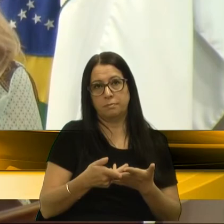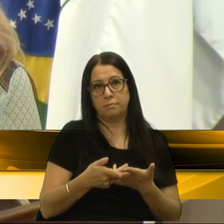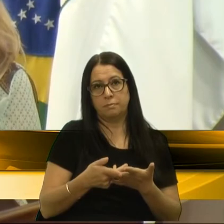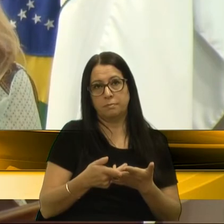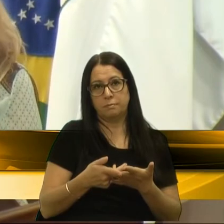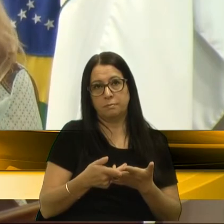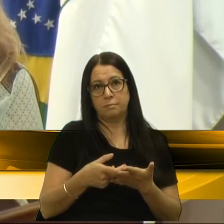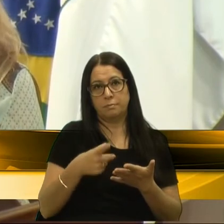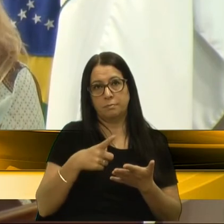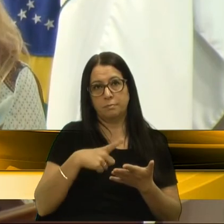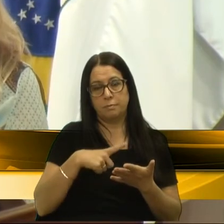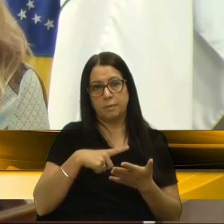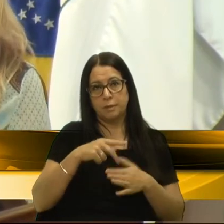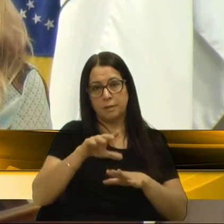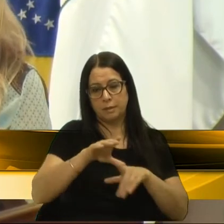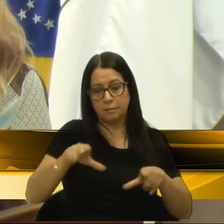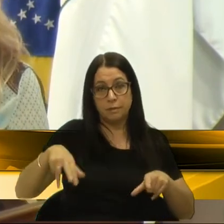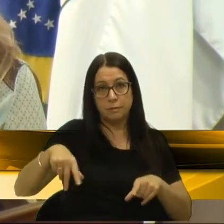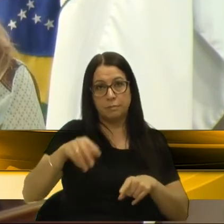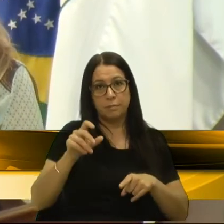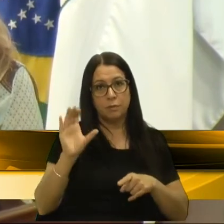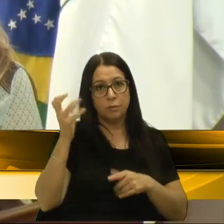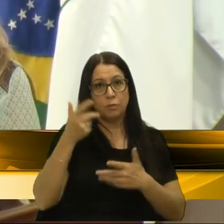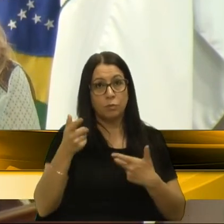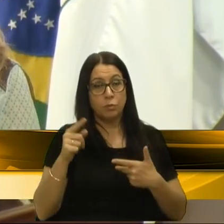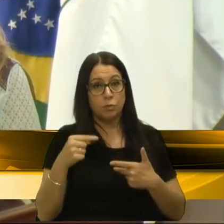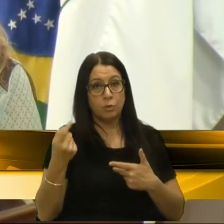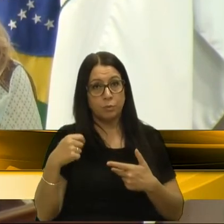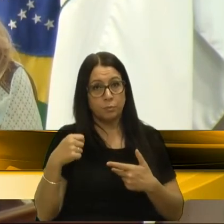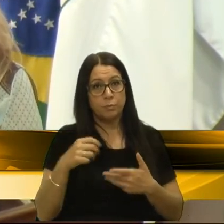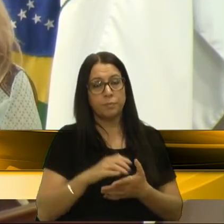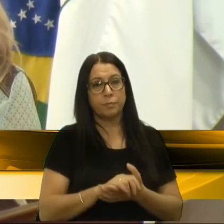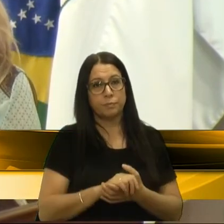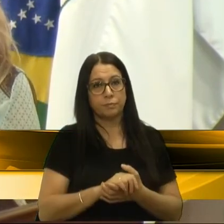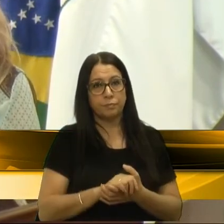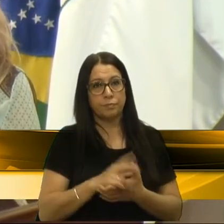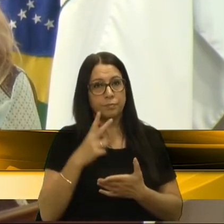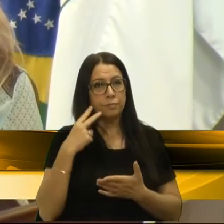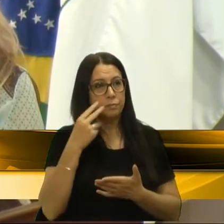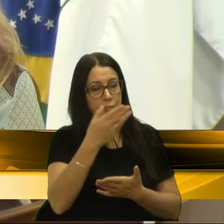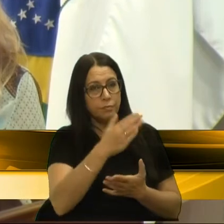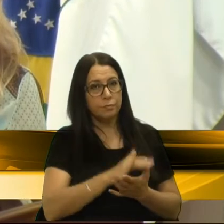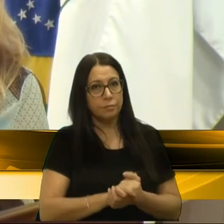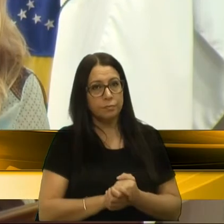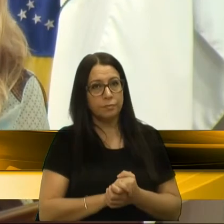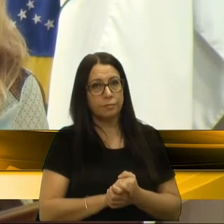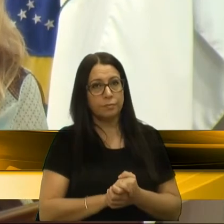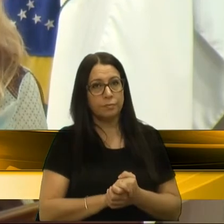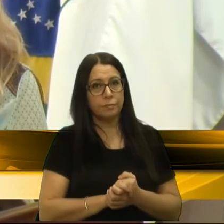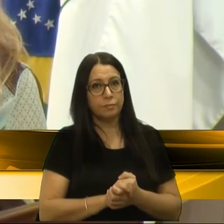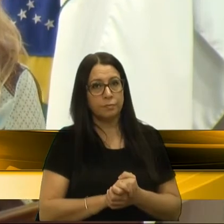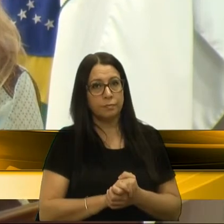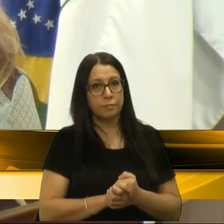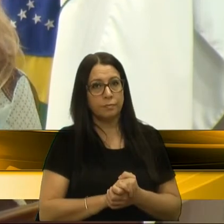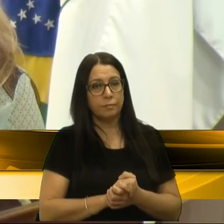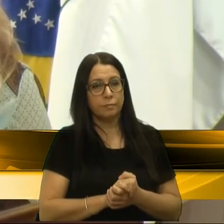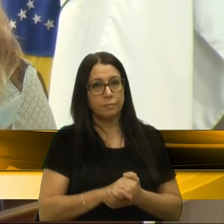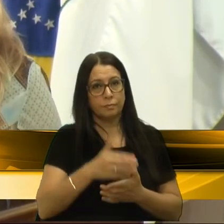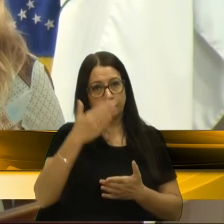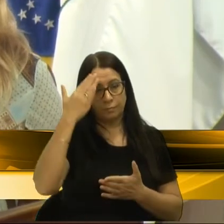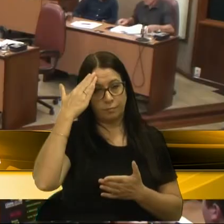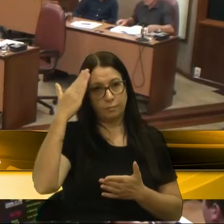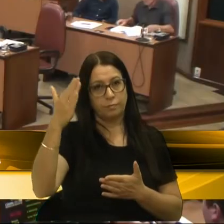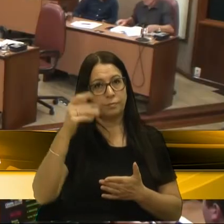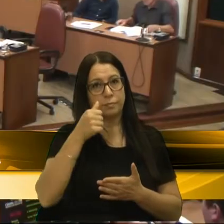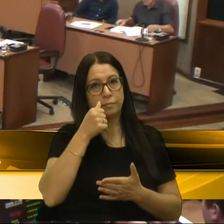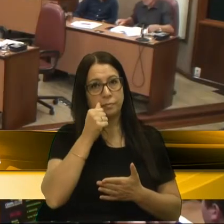a gente tem o passeio público resolvido, que é o que a gente precisa. Vou pedir uma parte? Pois não, vereador, seu à parte. Obrigado,